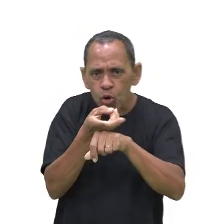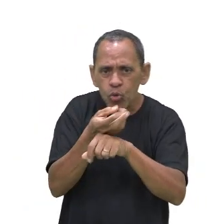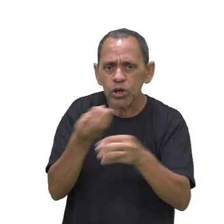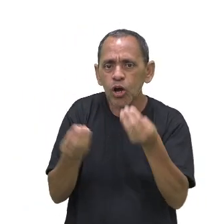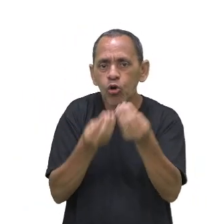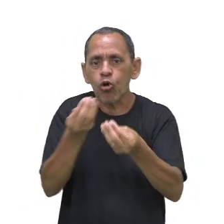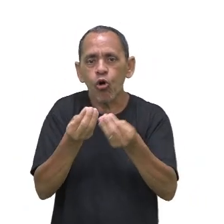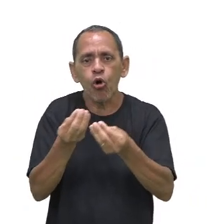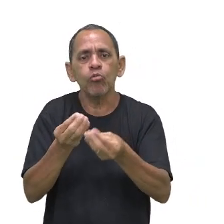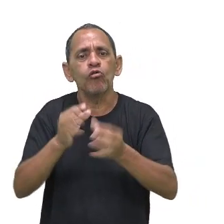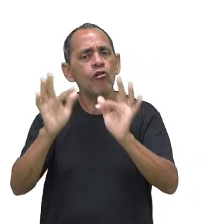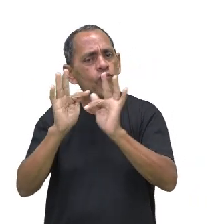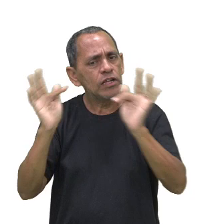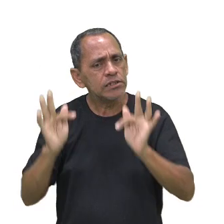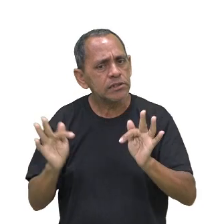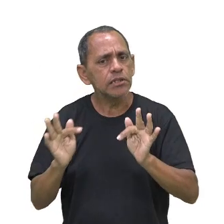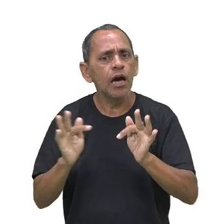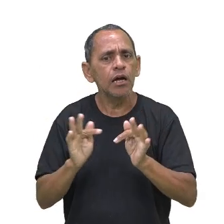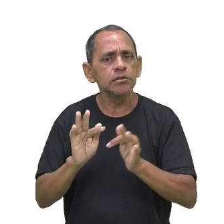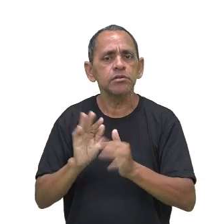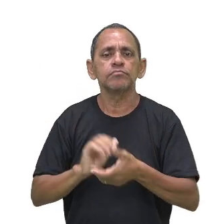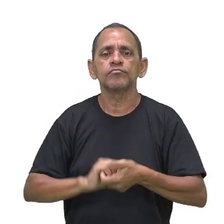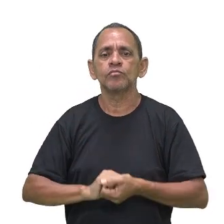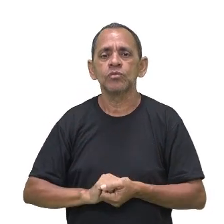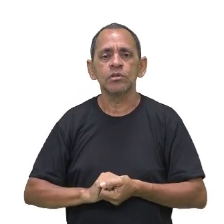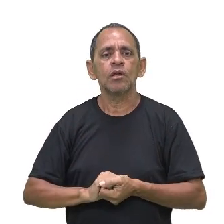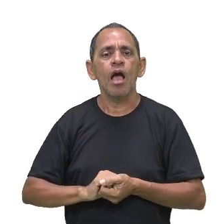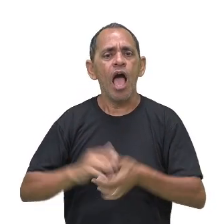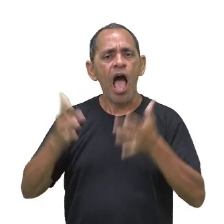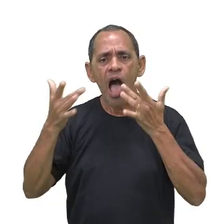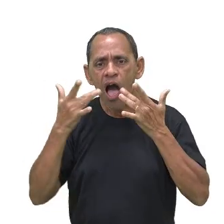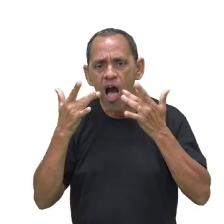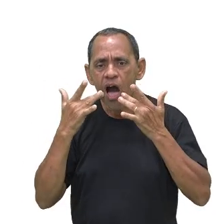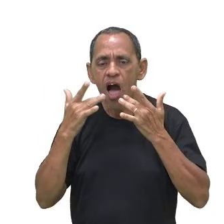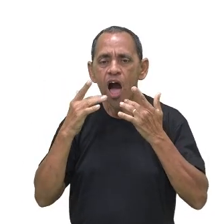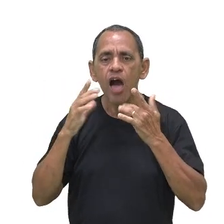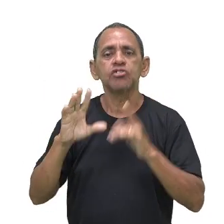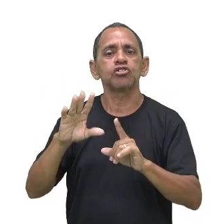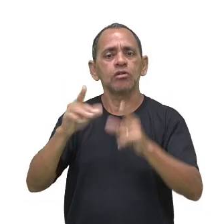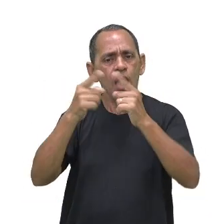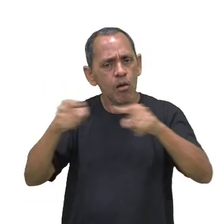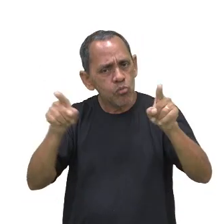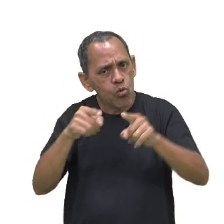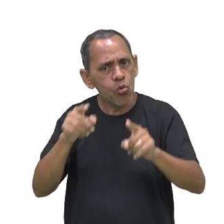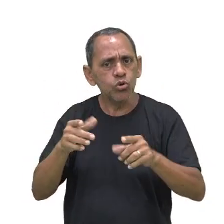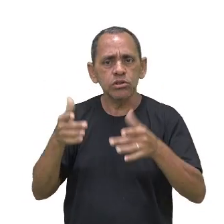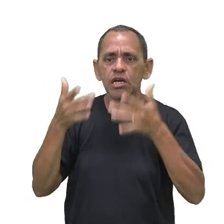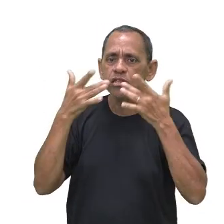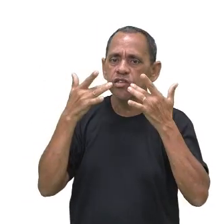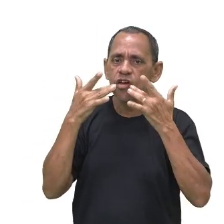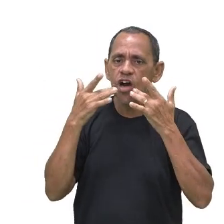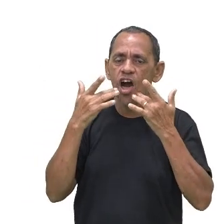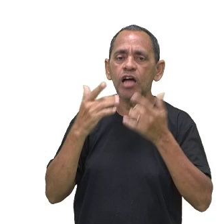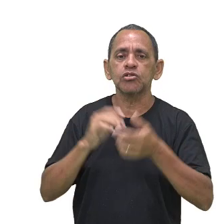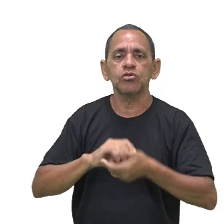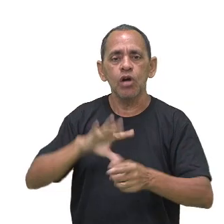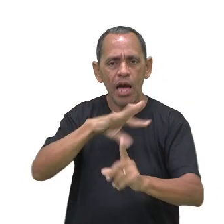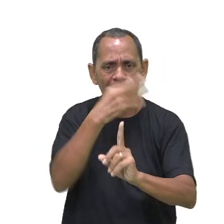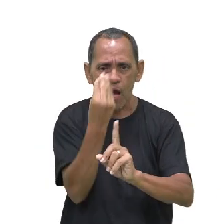né, a arte, a música, o teatro, o cinema, para trazer